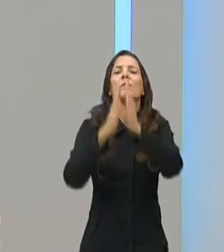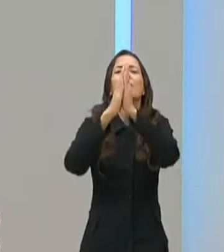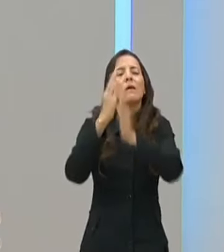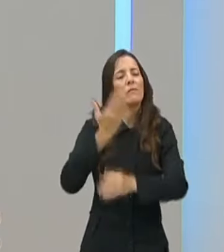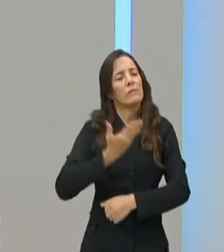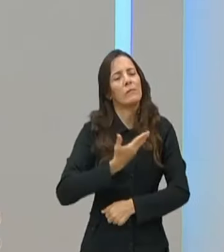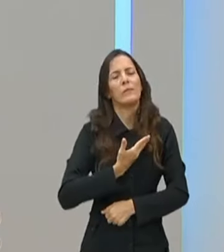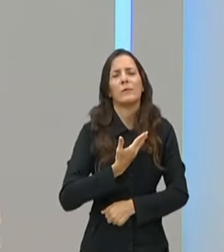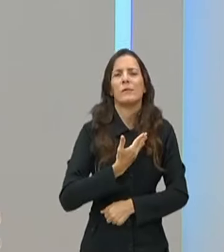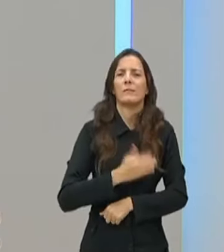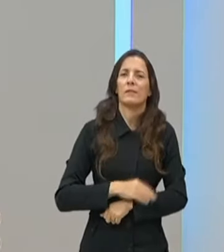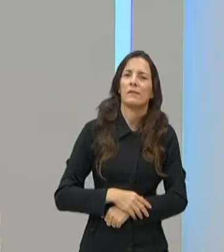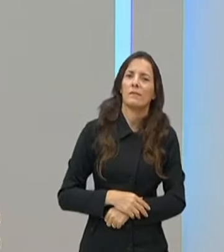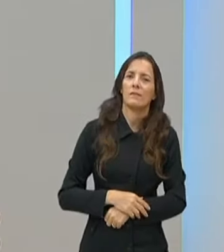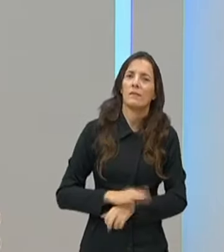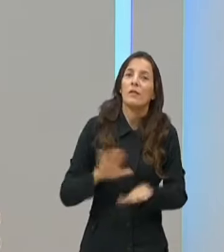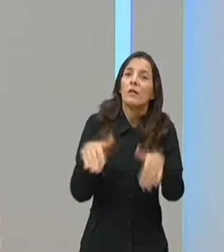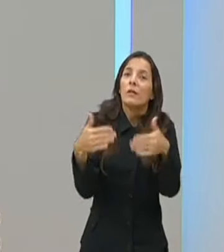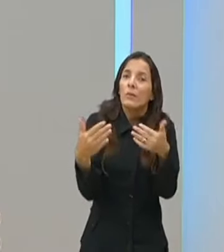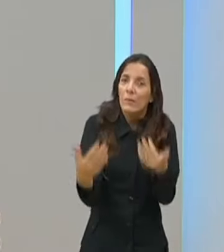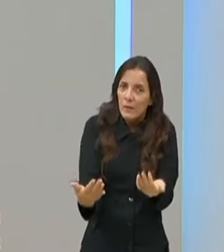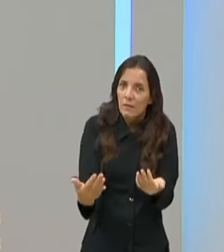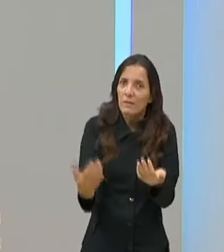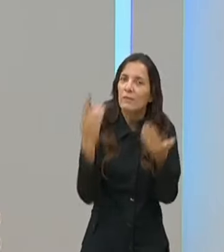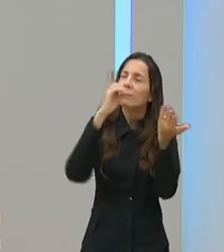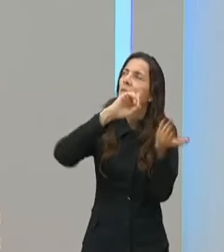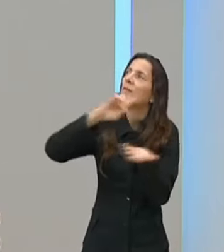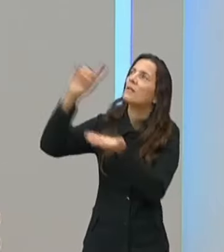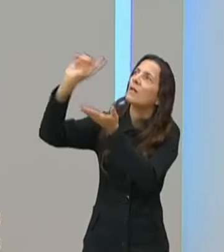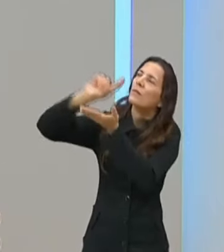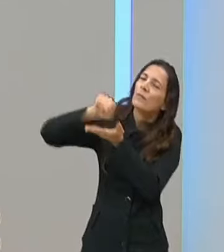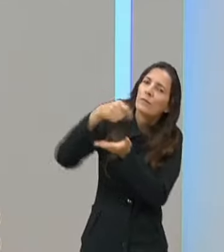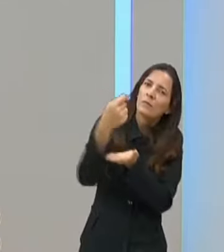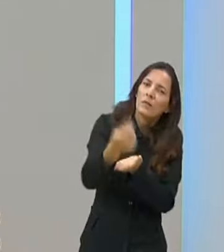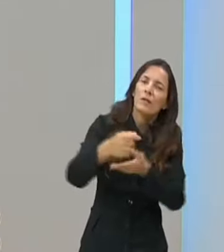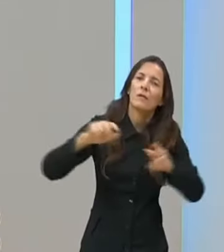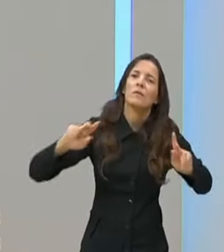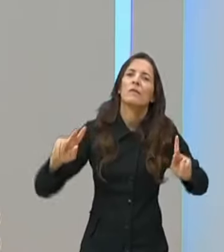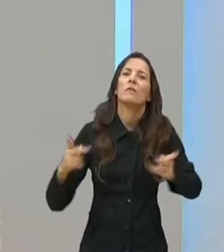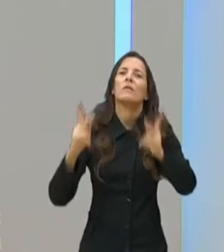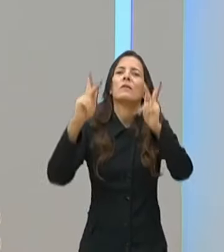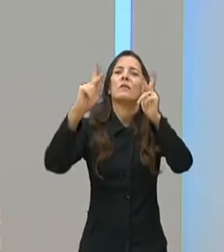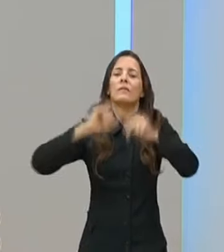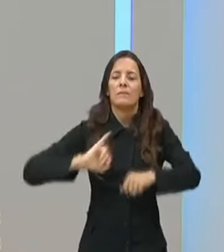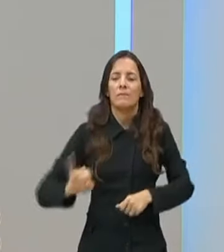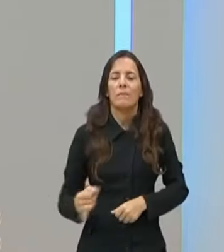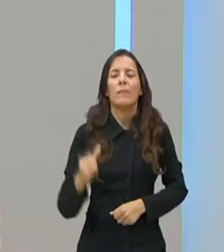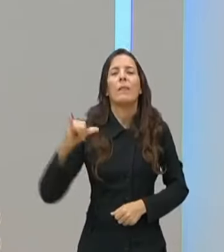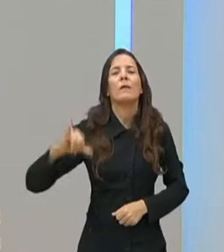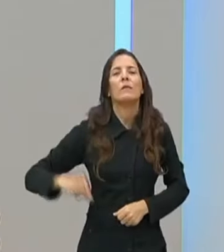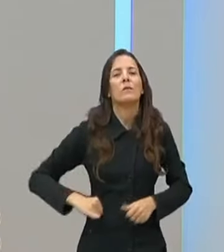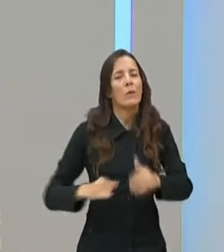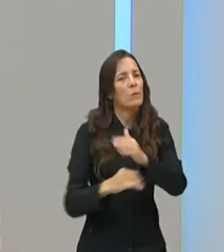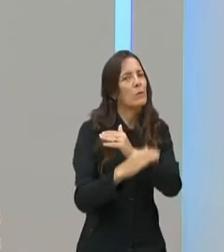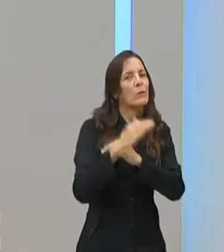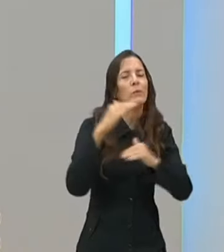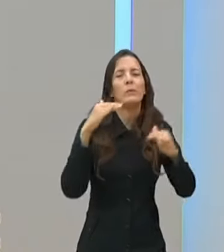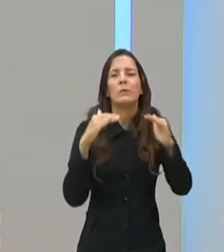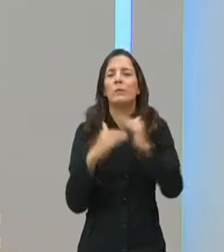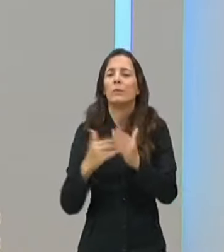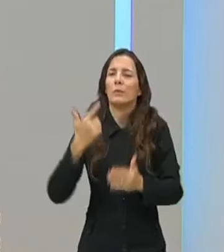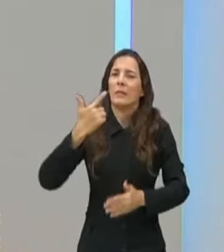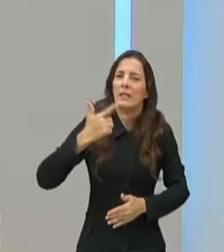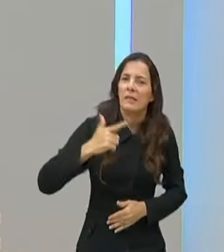Deus grande, poderoso, aleluia, misericordioso e piedoso. Diz aqui a palavra que o